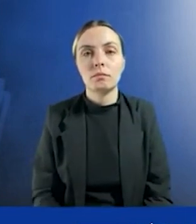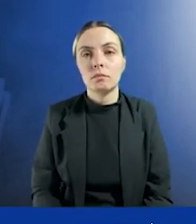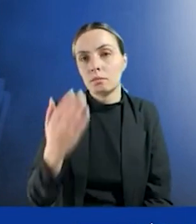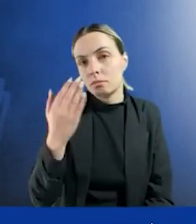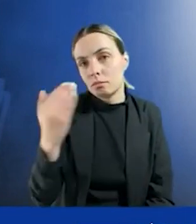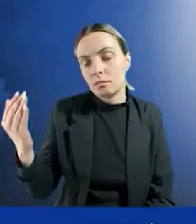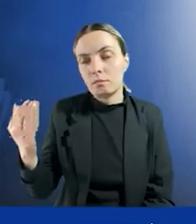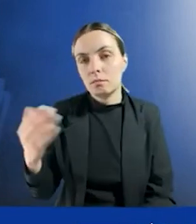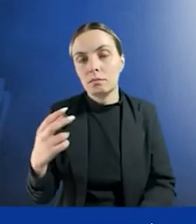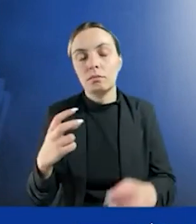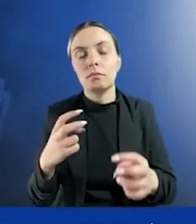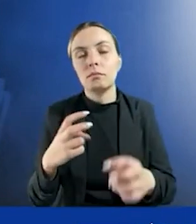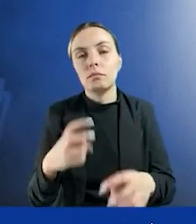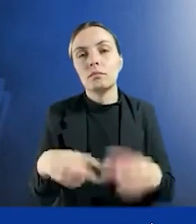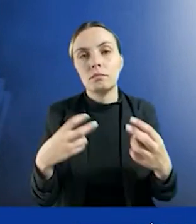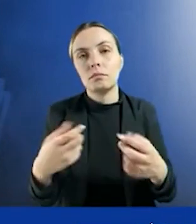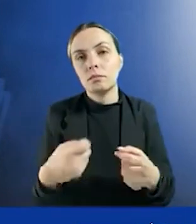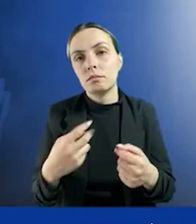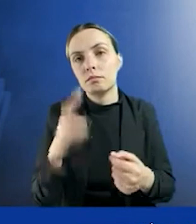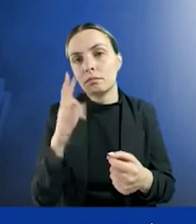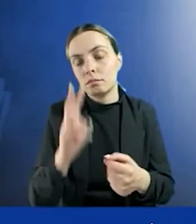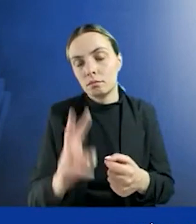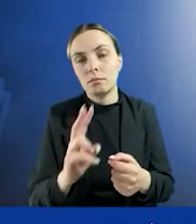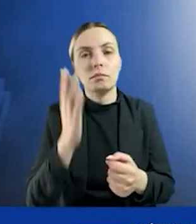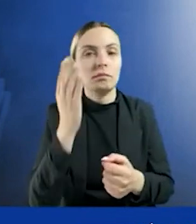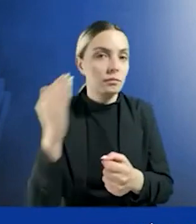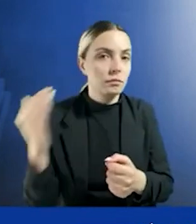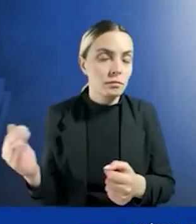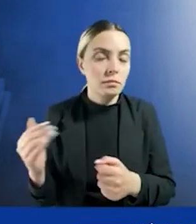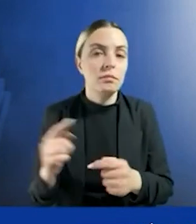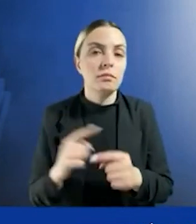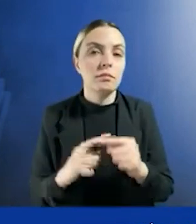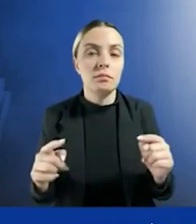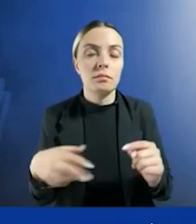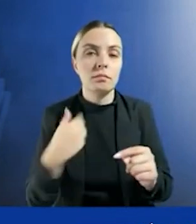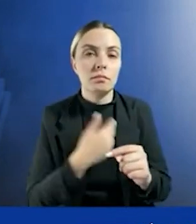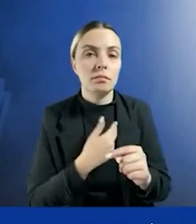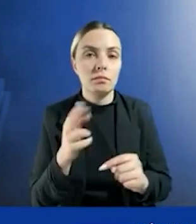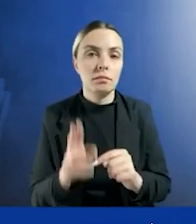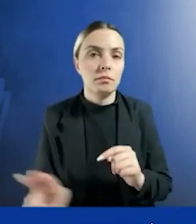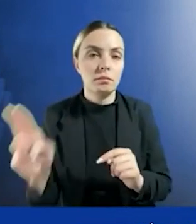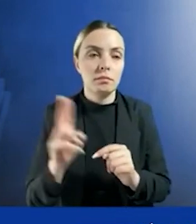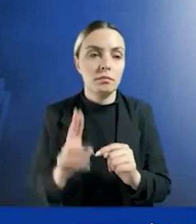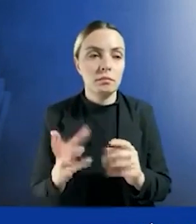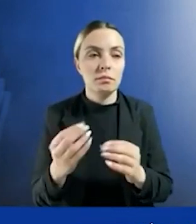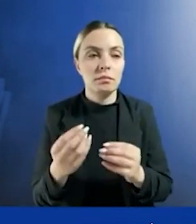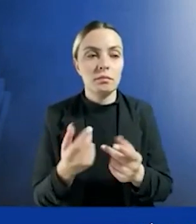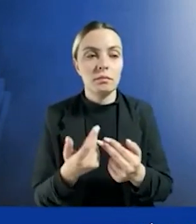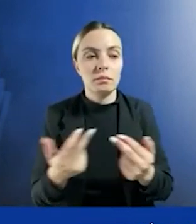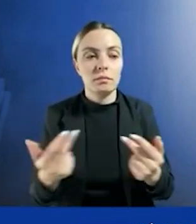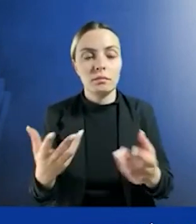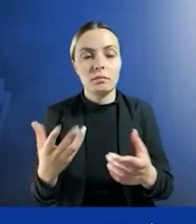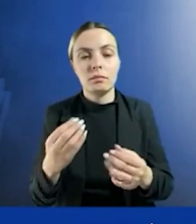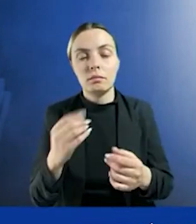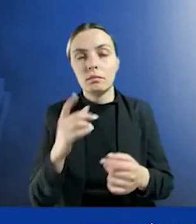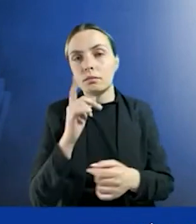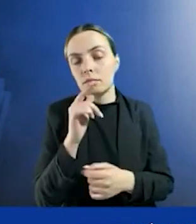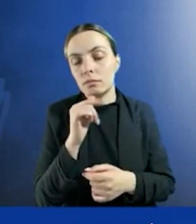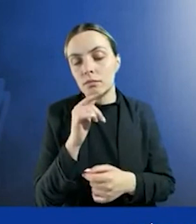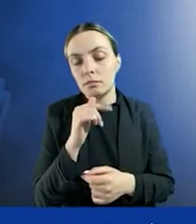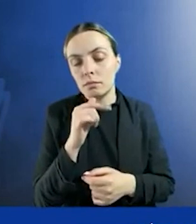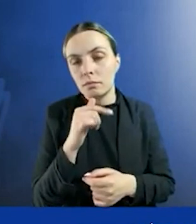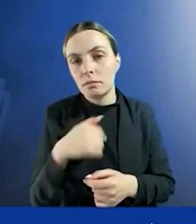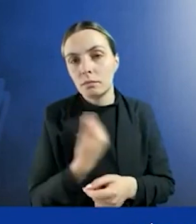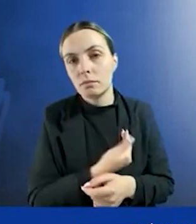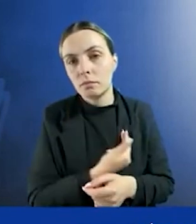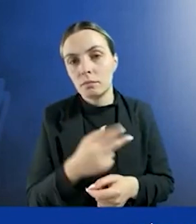que reconhecer, temos que valorizar. No entanto, estamos utilizando muitos defensivos, muita água e a nossa parcela